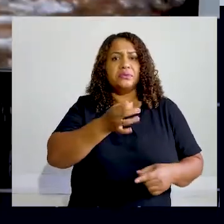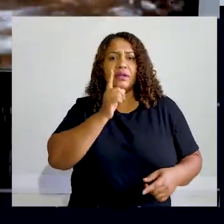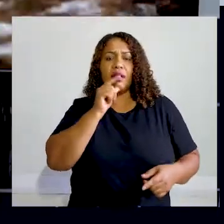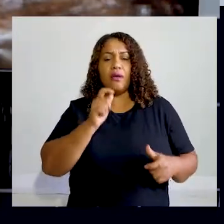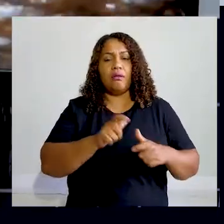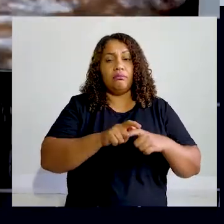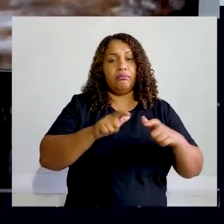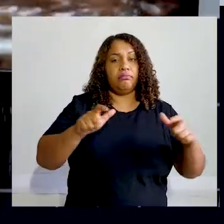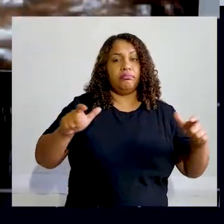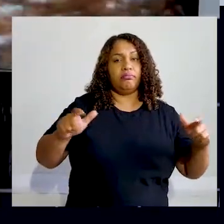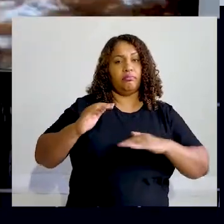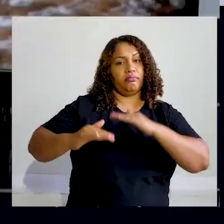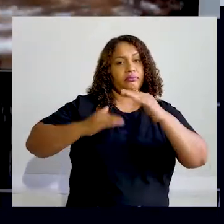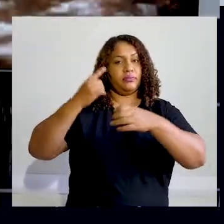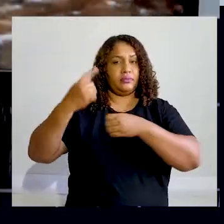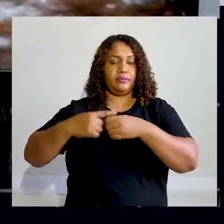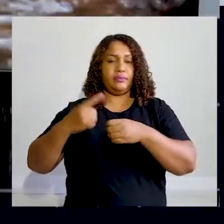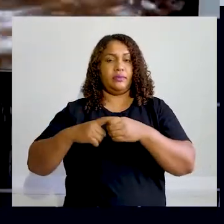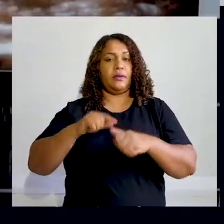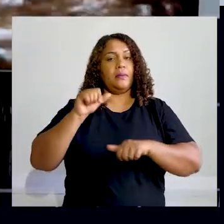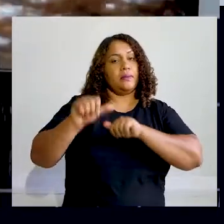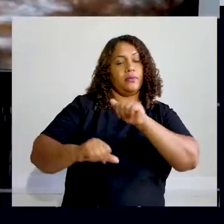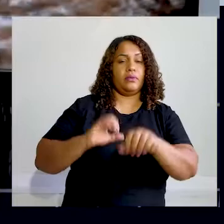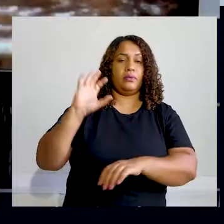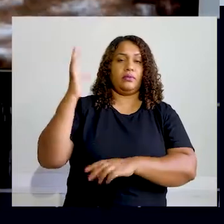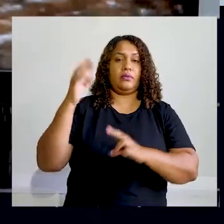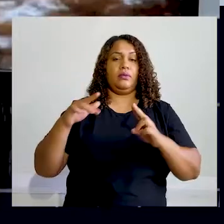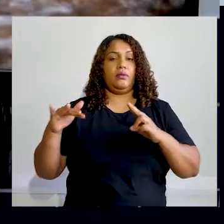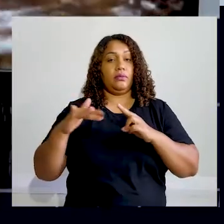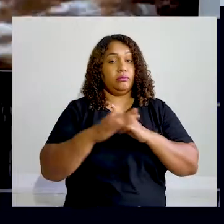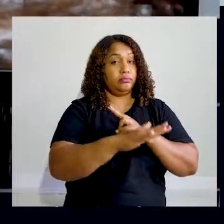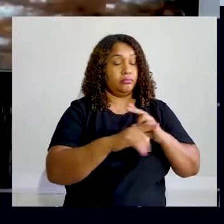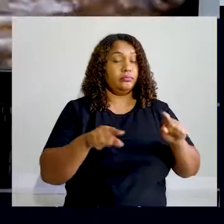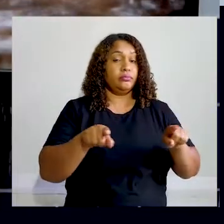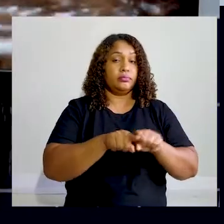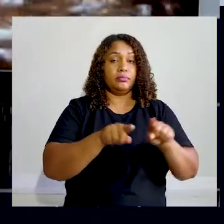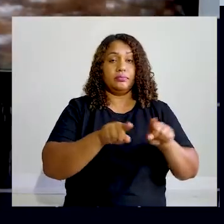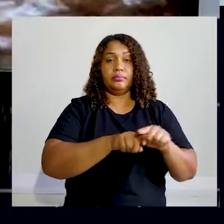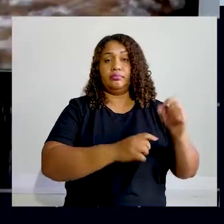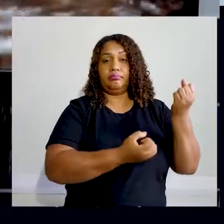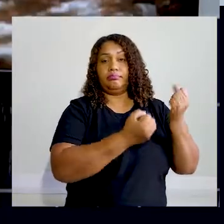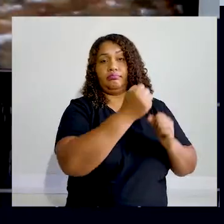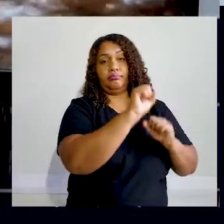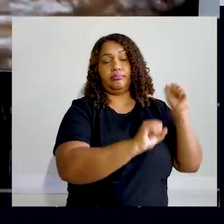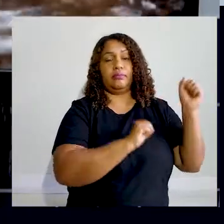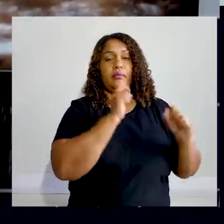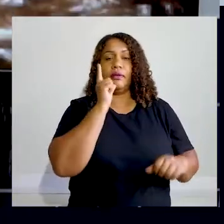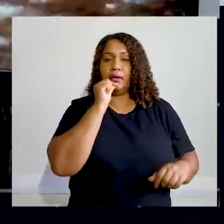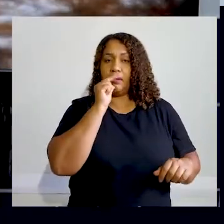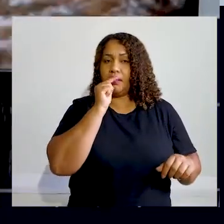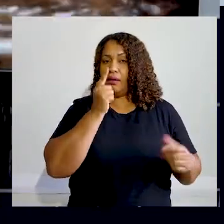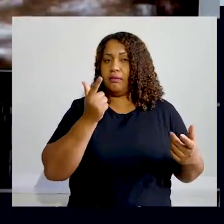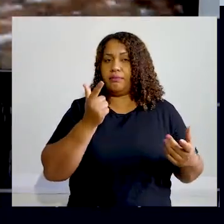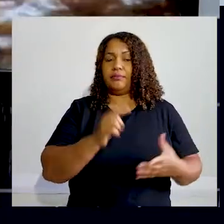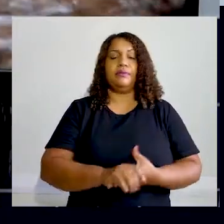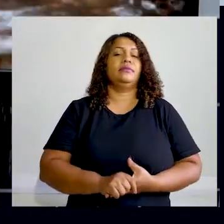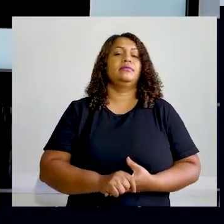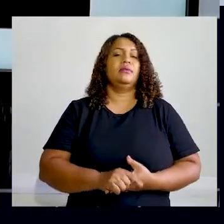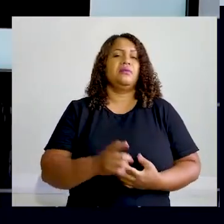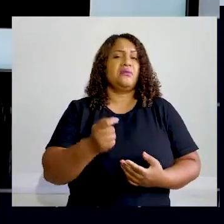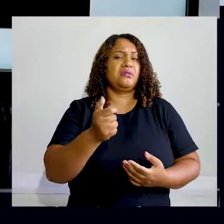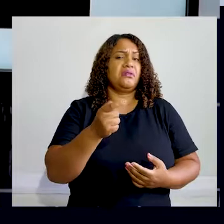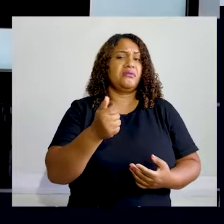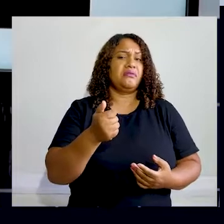crescimento populacional, as mudanças climáticas, a urbanização e a industrialização, os recursos hídricos estão